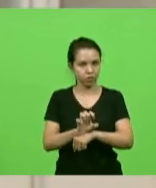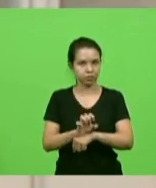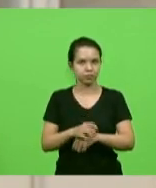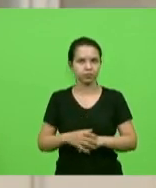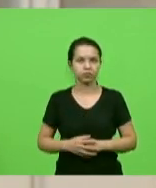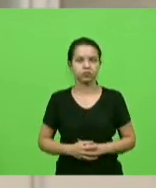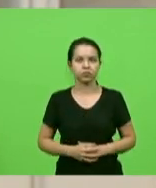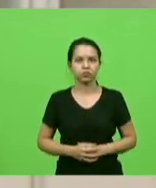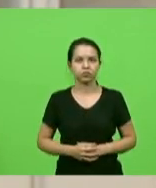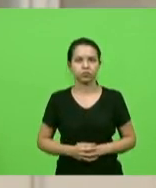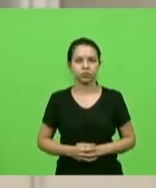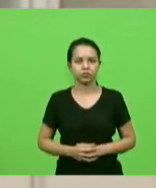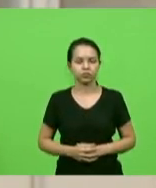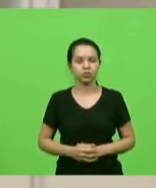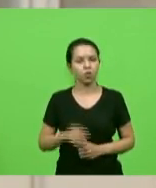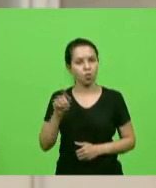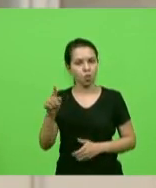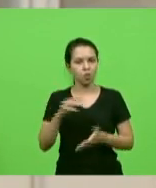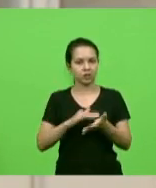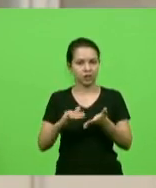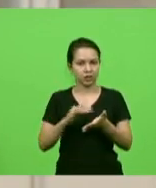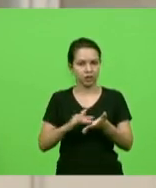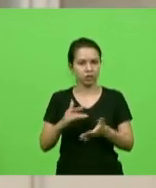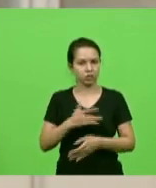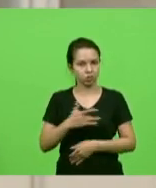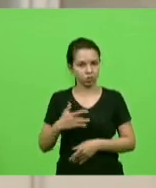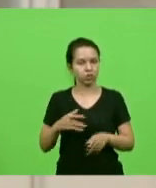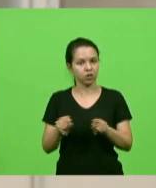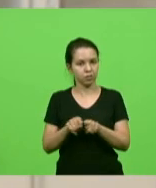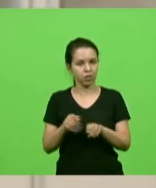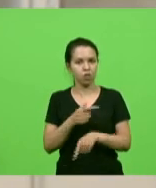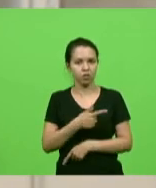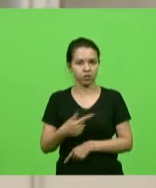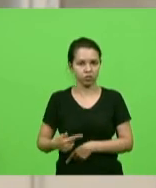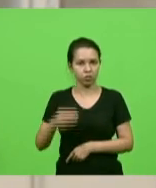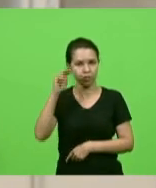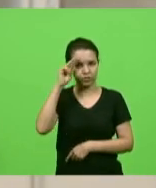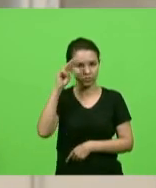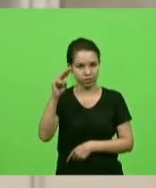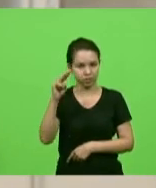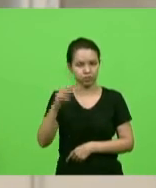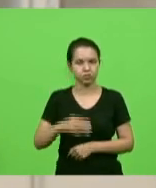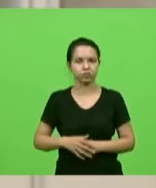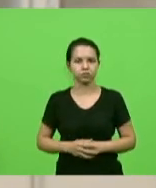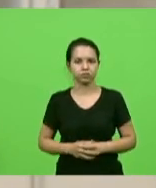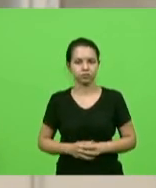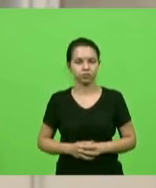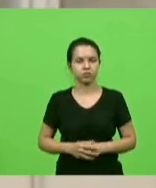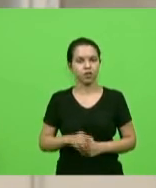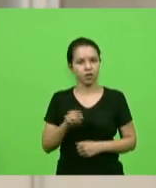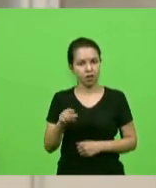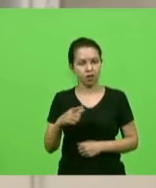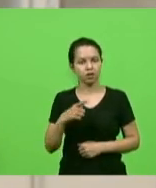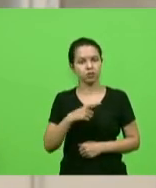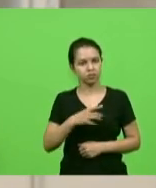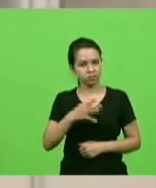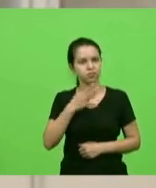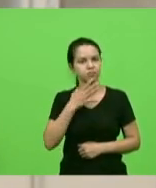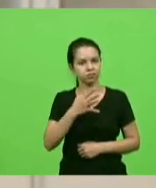o o secretário da saúde como o governador Ele eles tinham